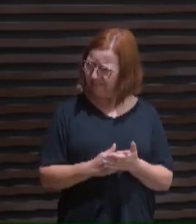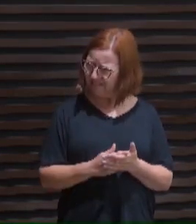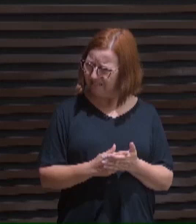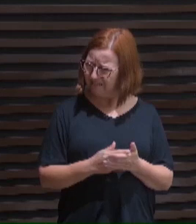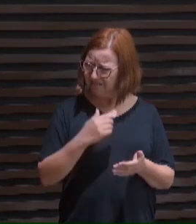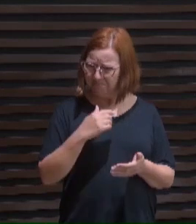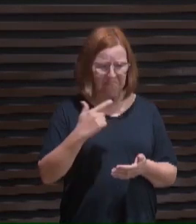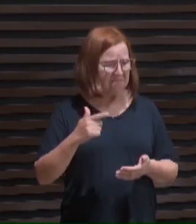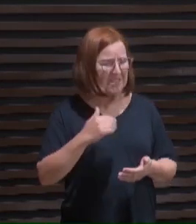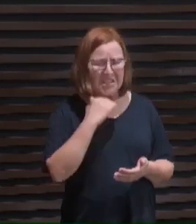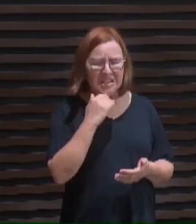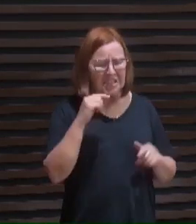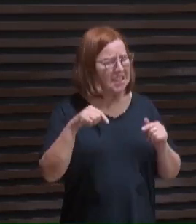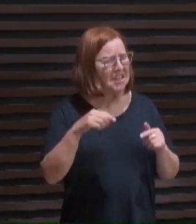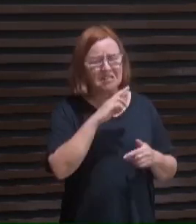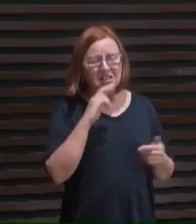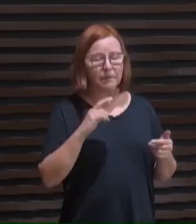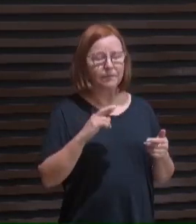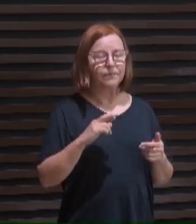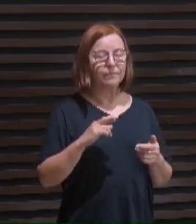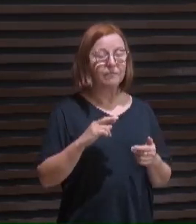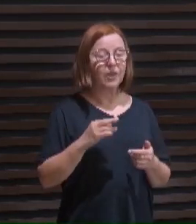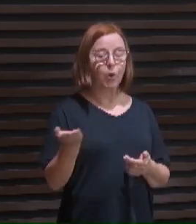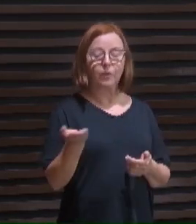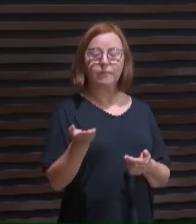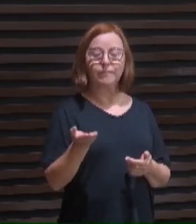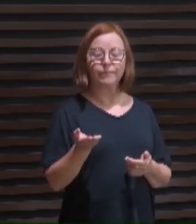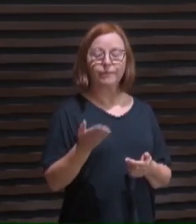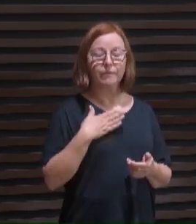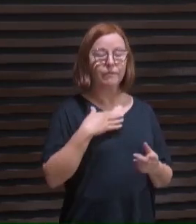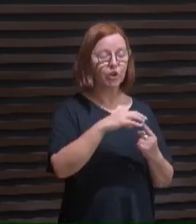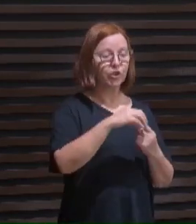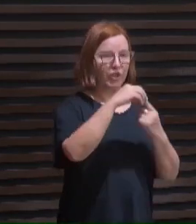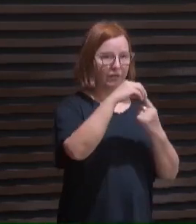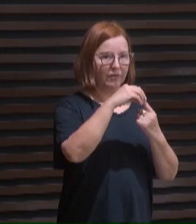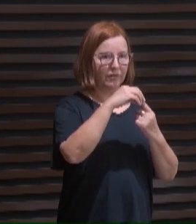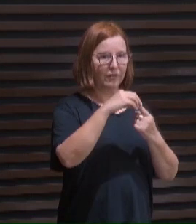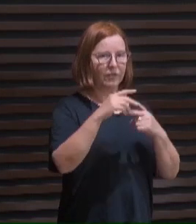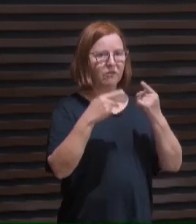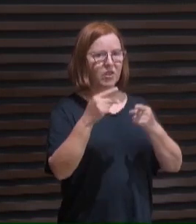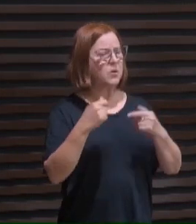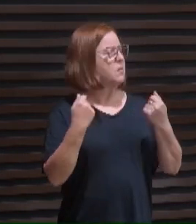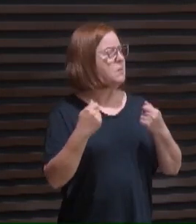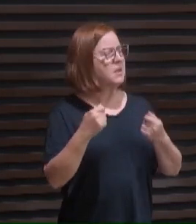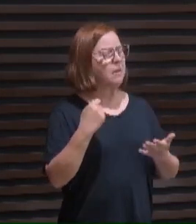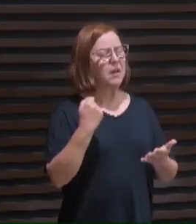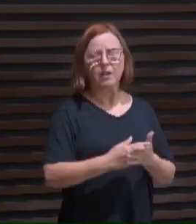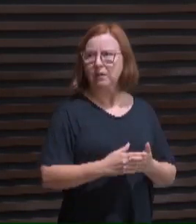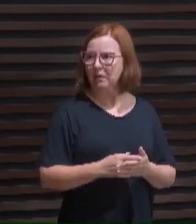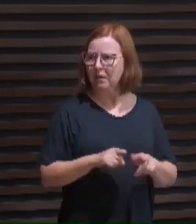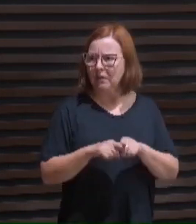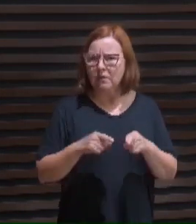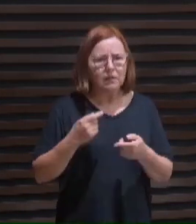Ninguém entrou aqui. Ele disse: o patrão disse que o senhor não vai pagar. Disse: mas por quê?